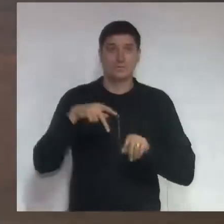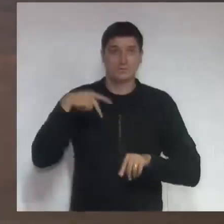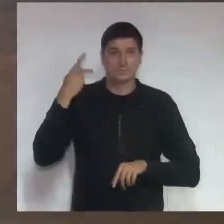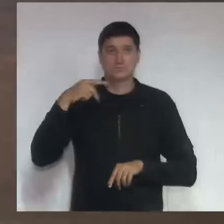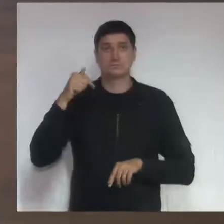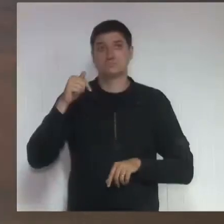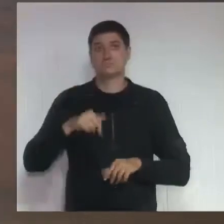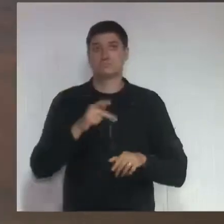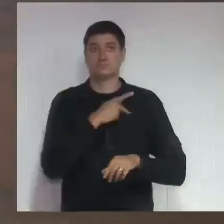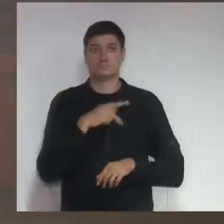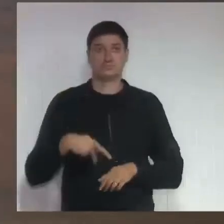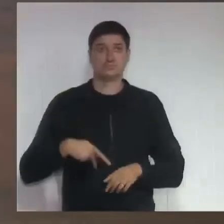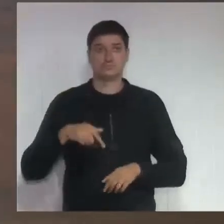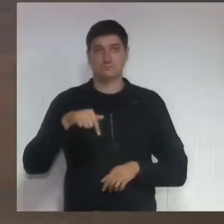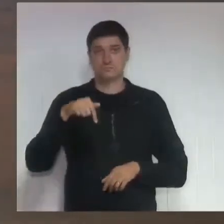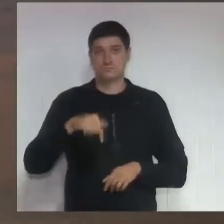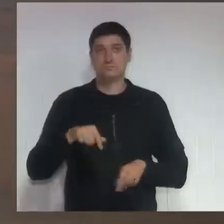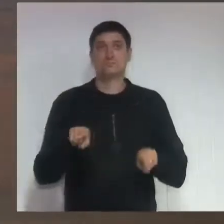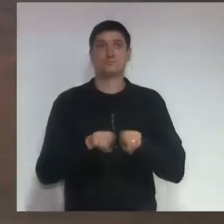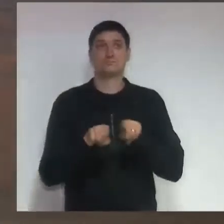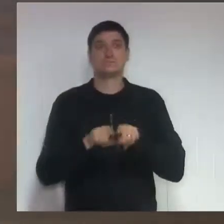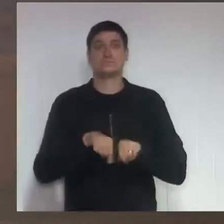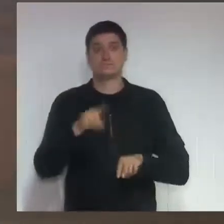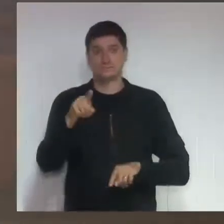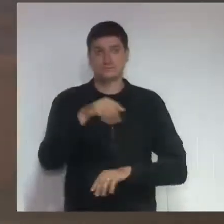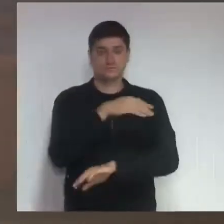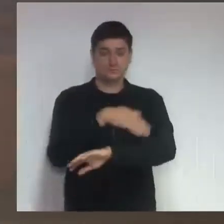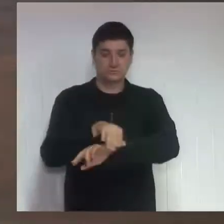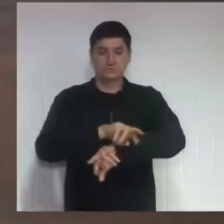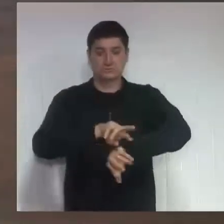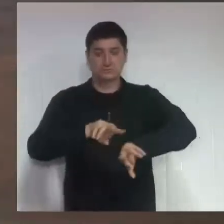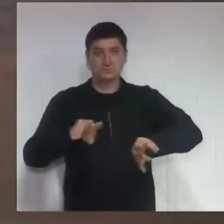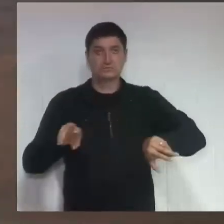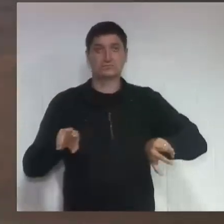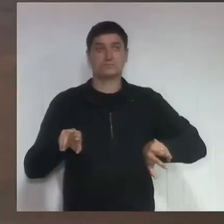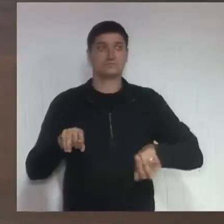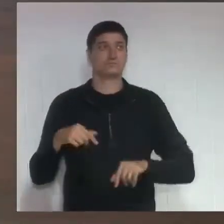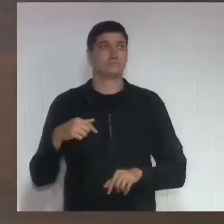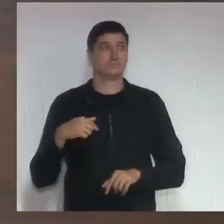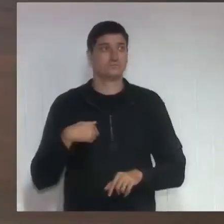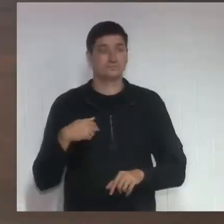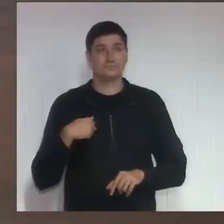remodelamento, de urbanização. A gente tem que discutir sobre isso. E ele termina assim,